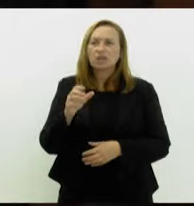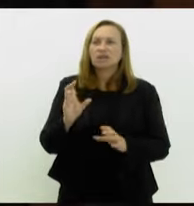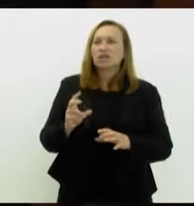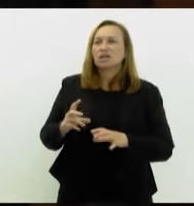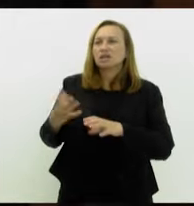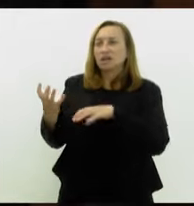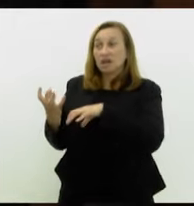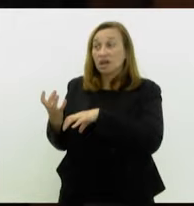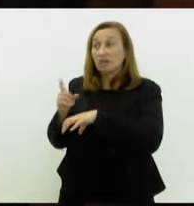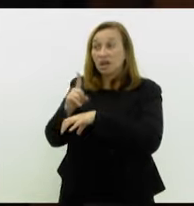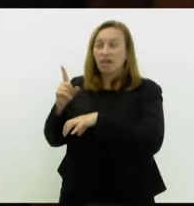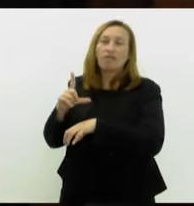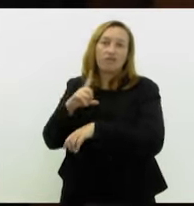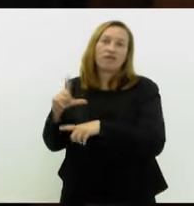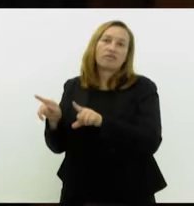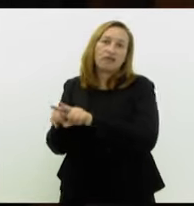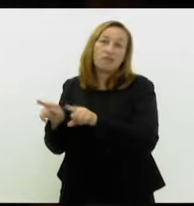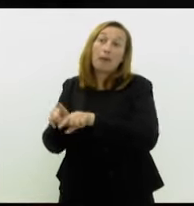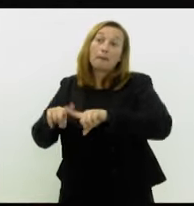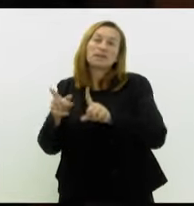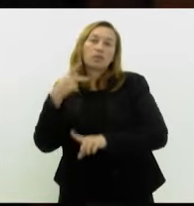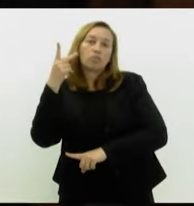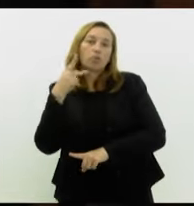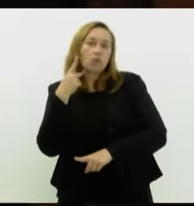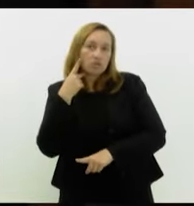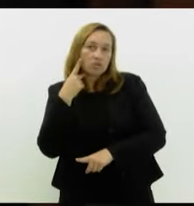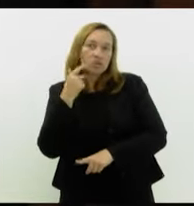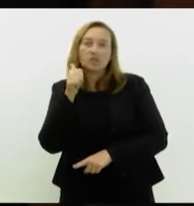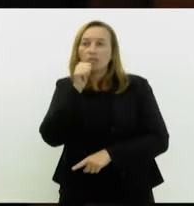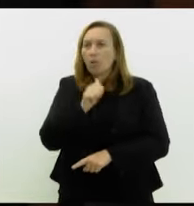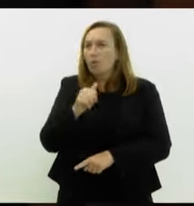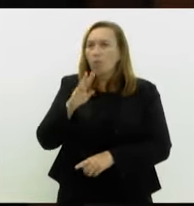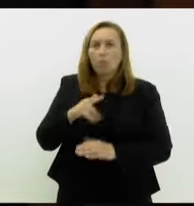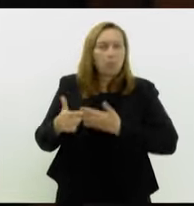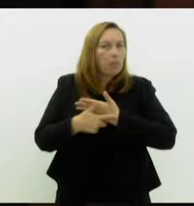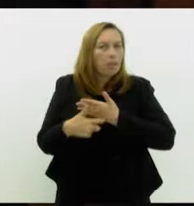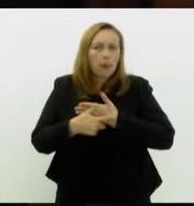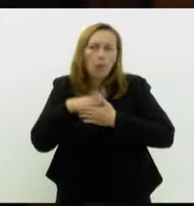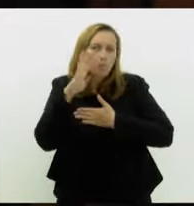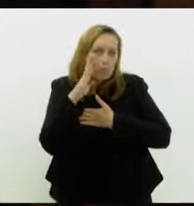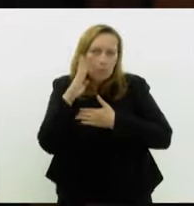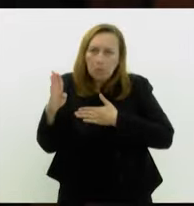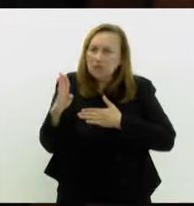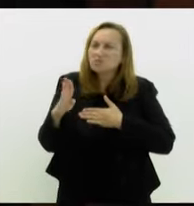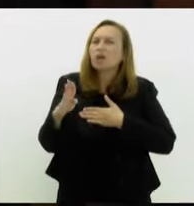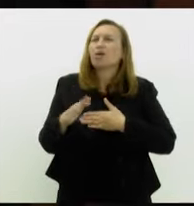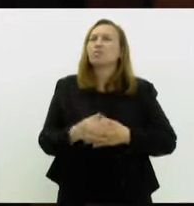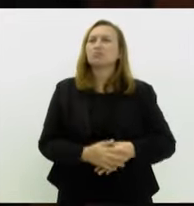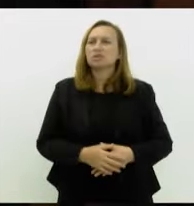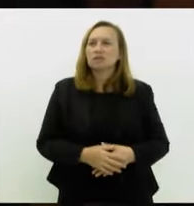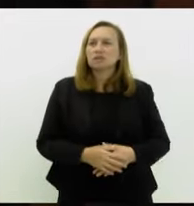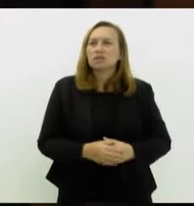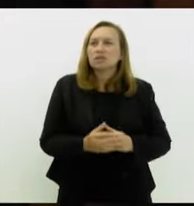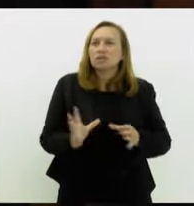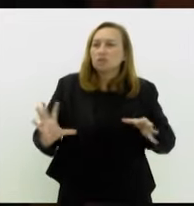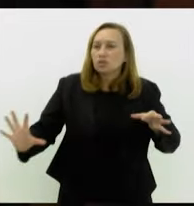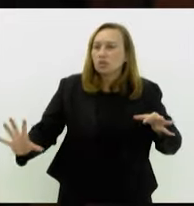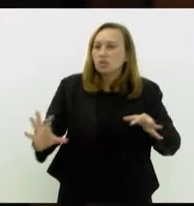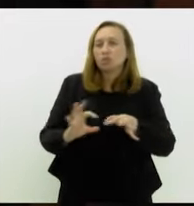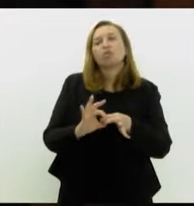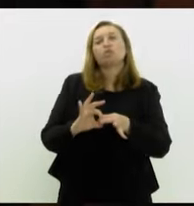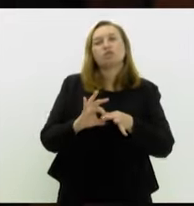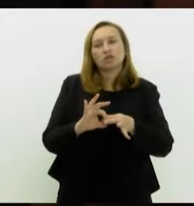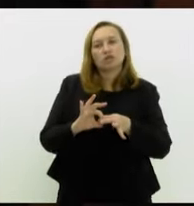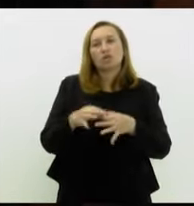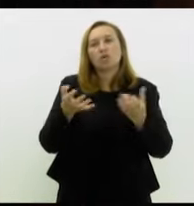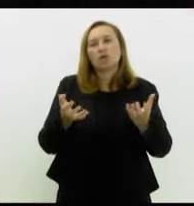também mas A Procuradoria da mulher tem um papel muito singular muito singular lá e elas caminham juntas